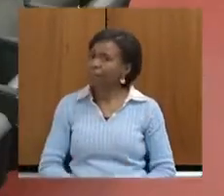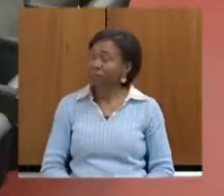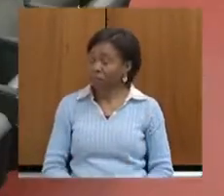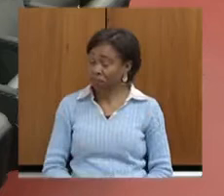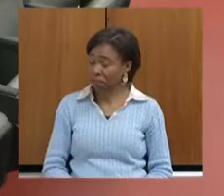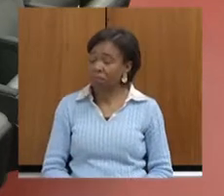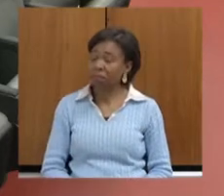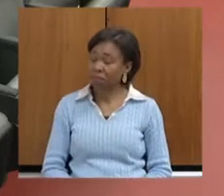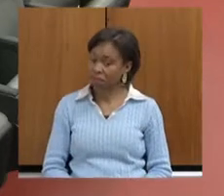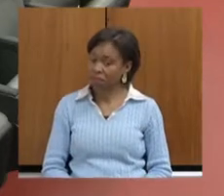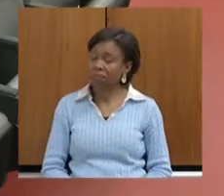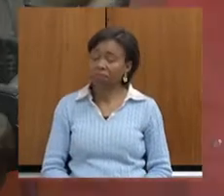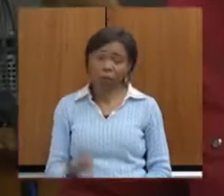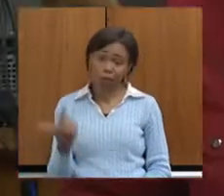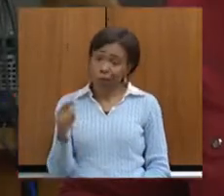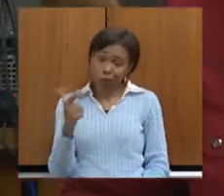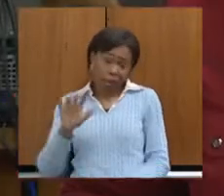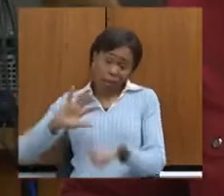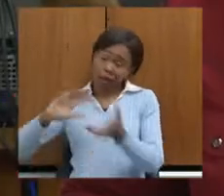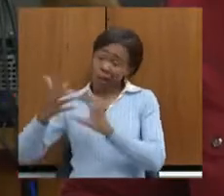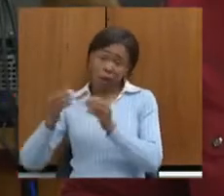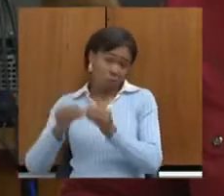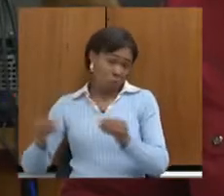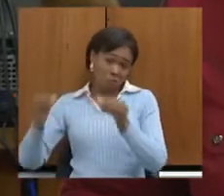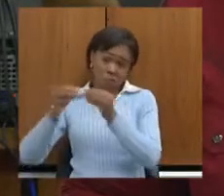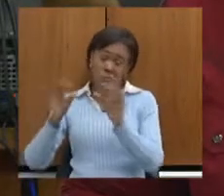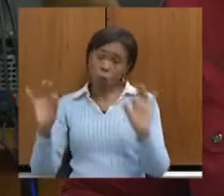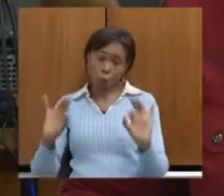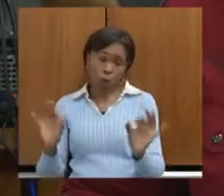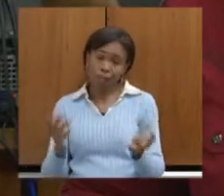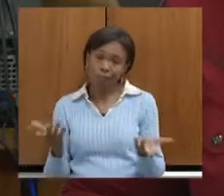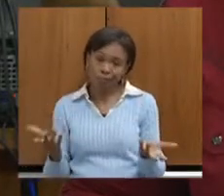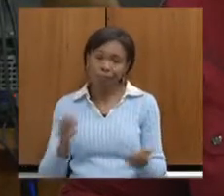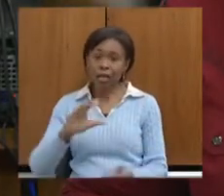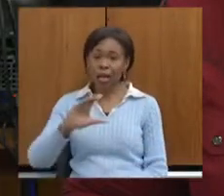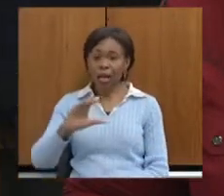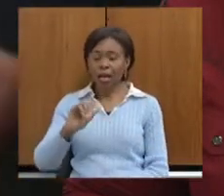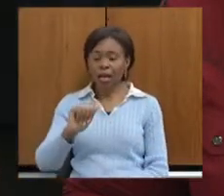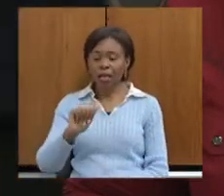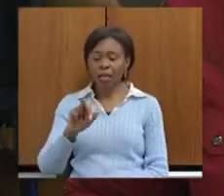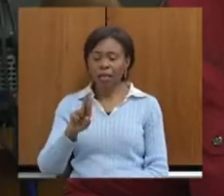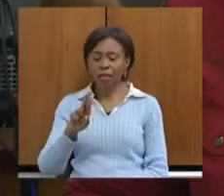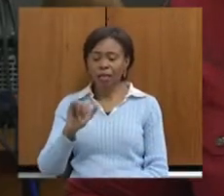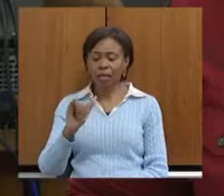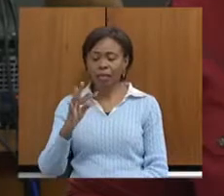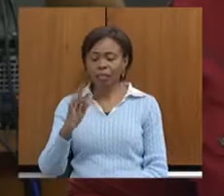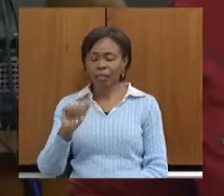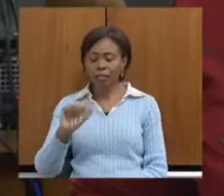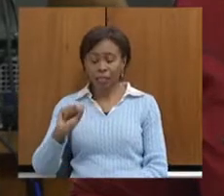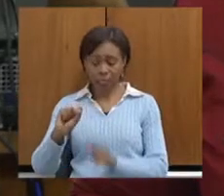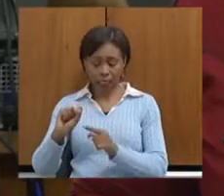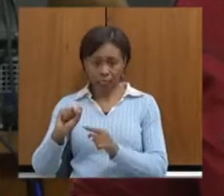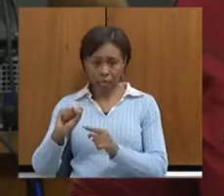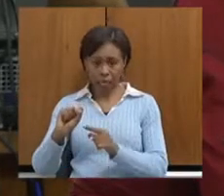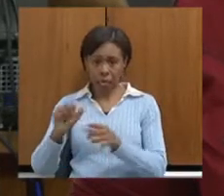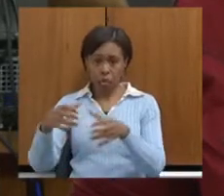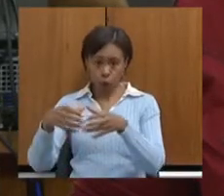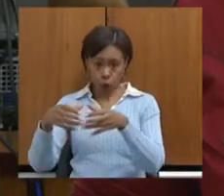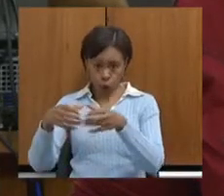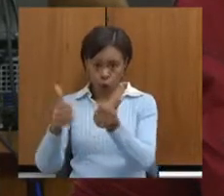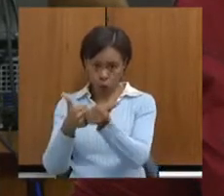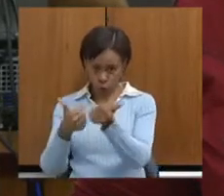1 E isso não tem nem reparação da gente então a carta Assessoria